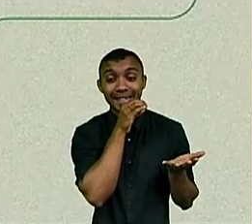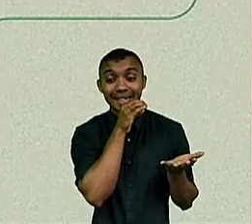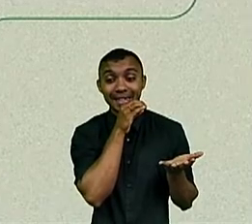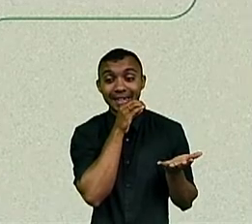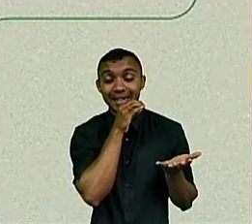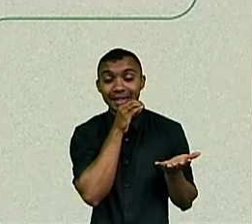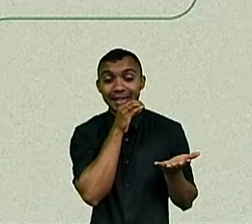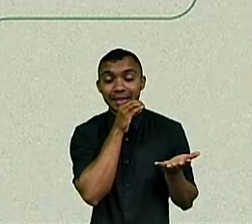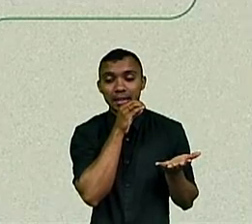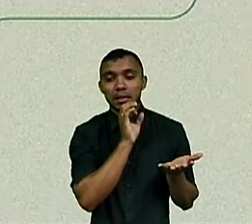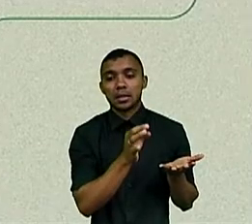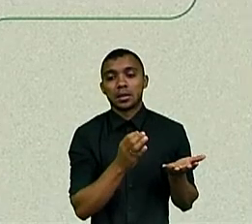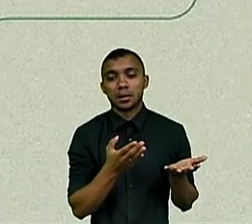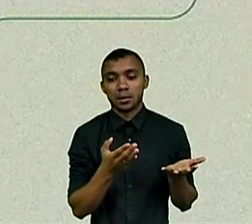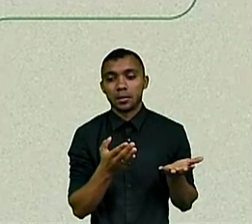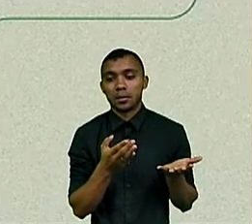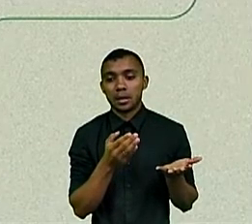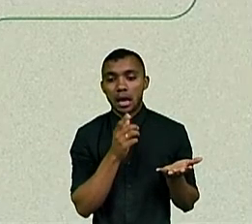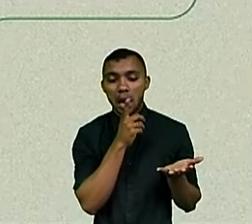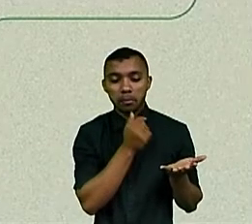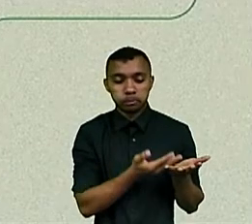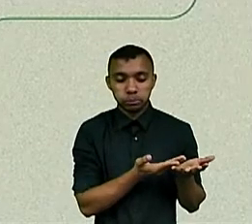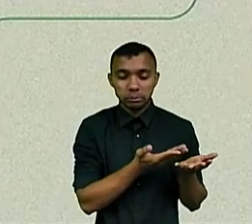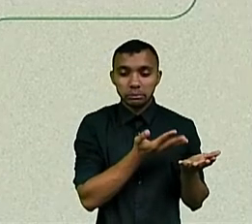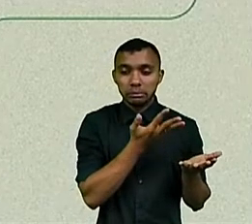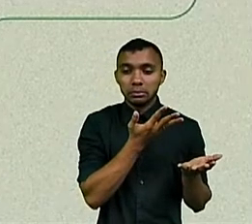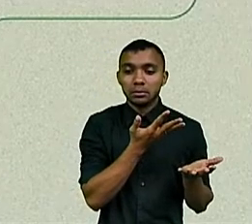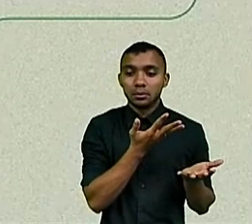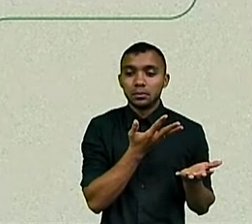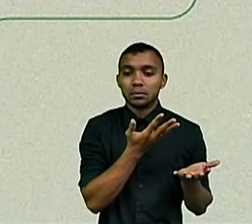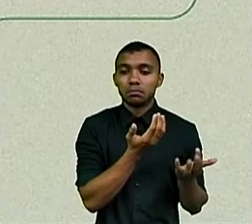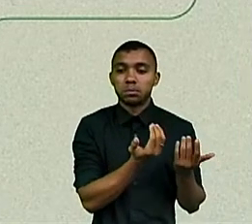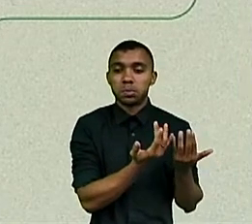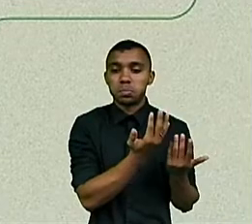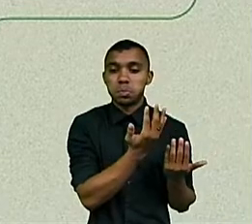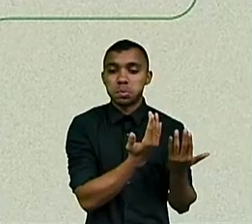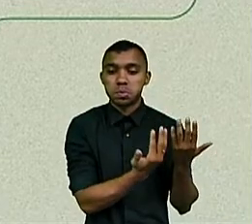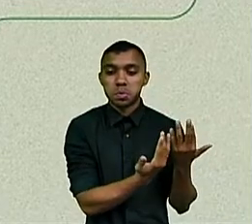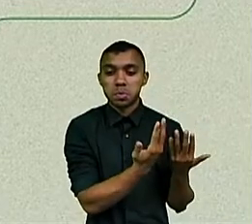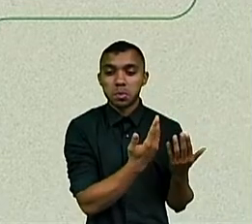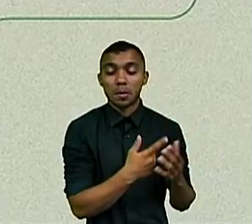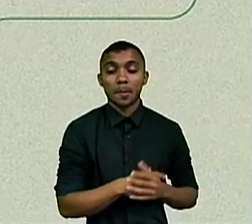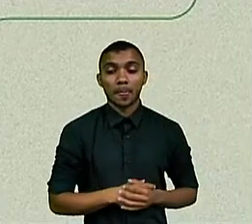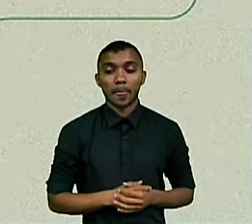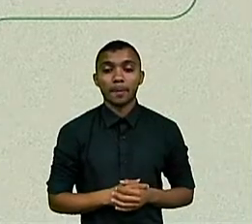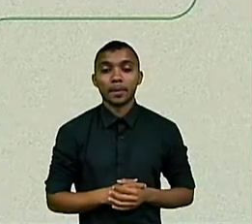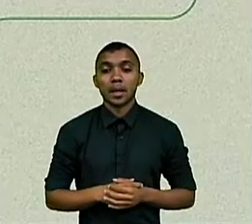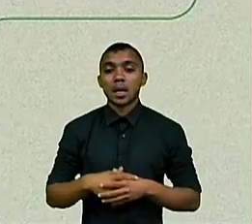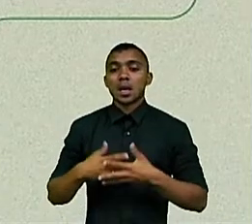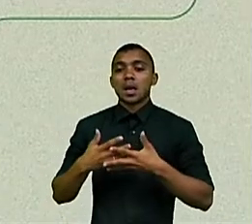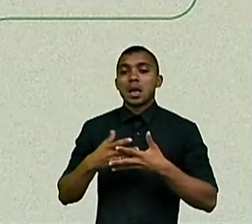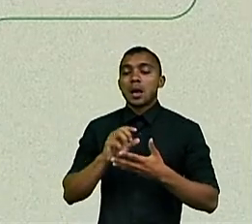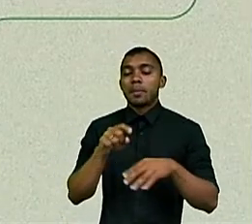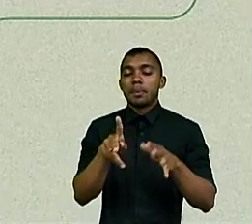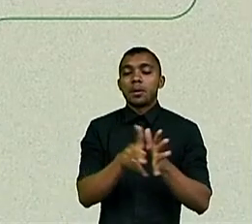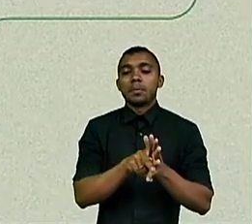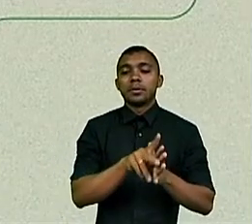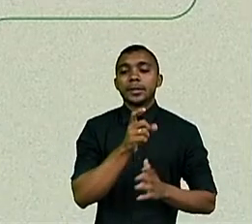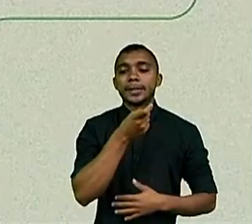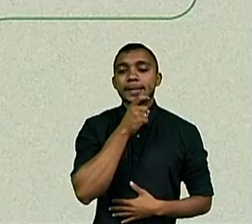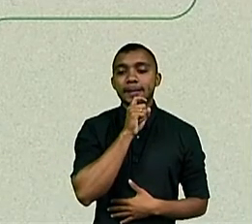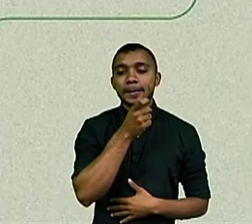densa sobe fazendo movimento de convecção os aparelhos de ar condicionado